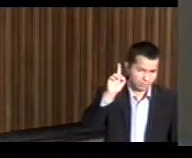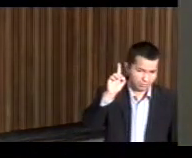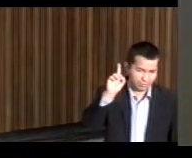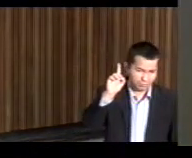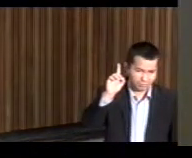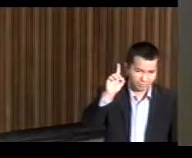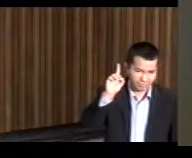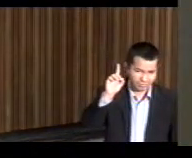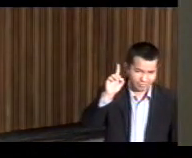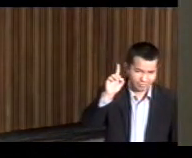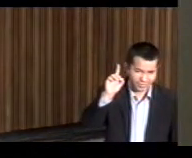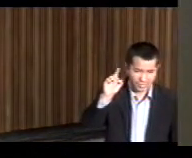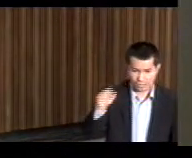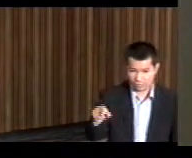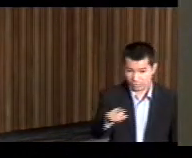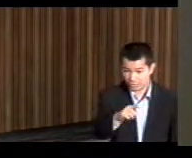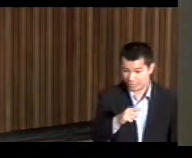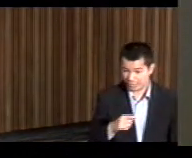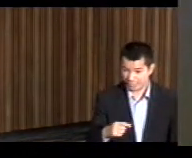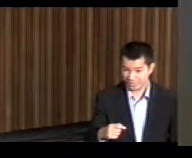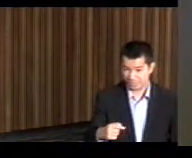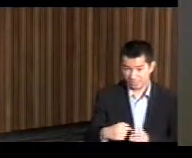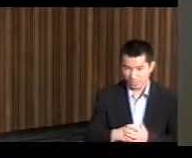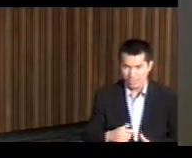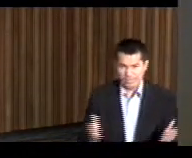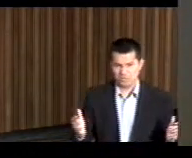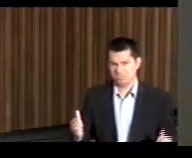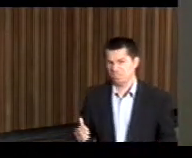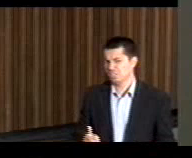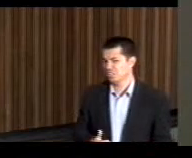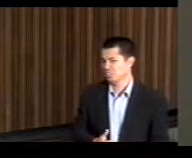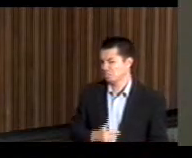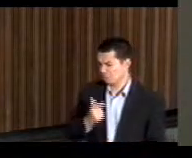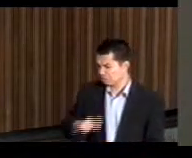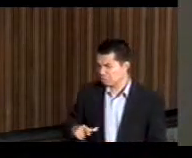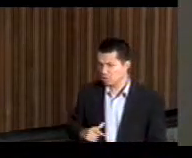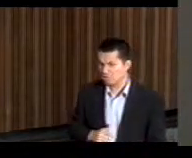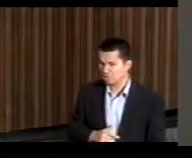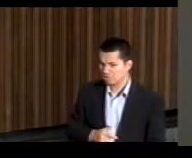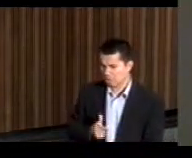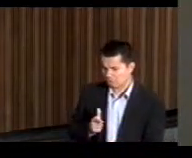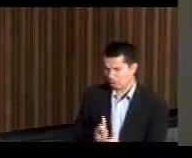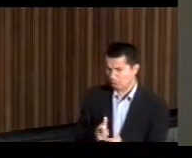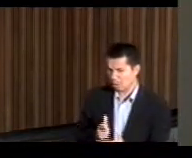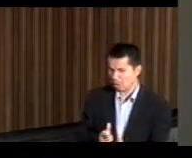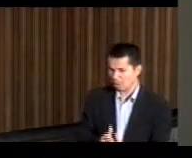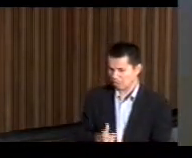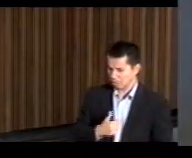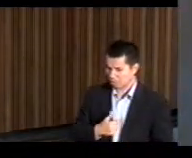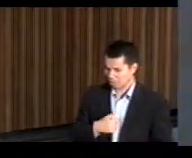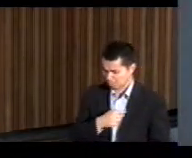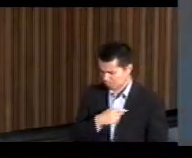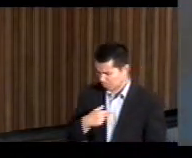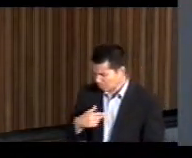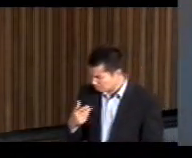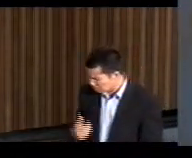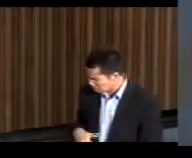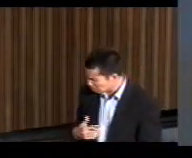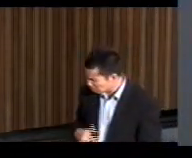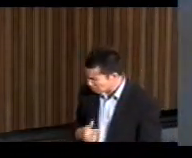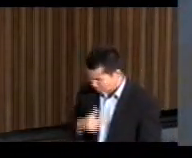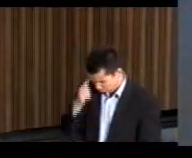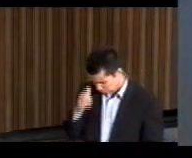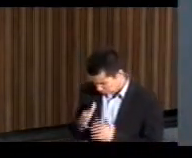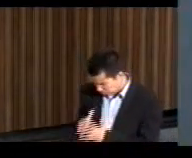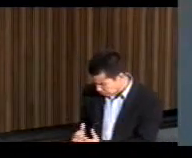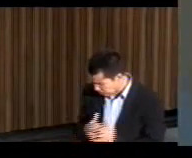Pastor, o senhor vai mexer nesses assuntos de novo? Já estavam até calmos no meu coração. O senhor vai soprar? Eu vou entrar em